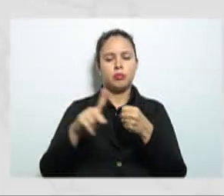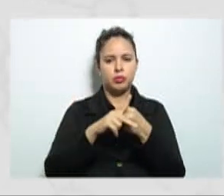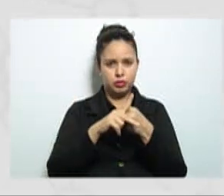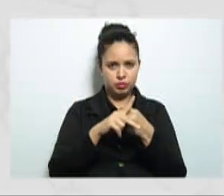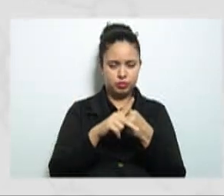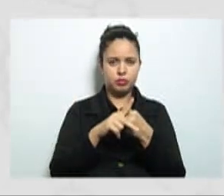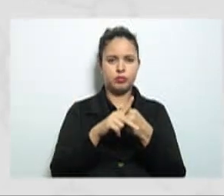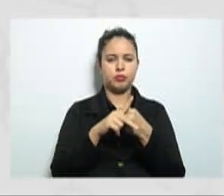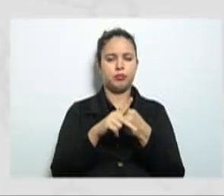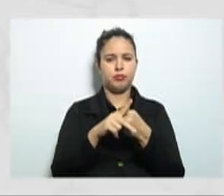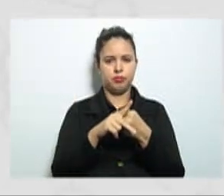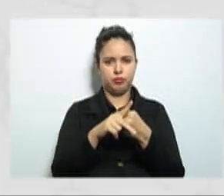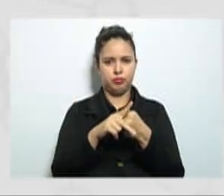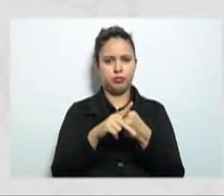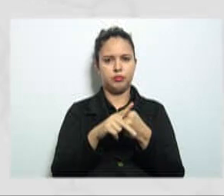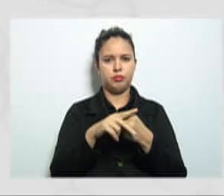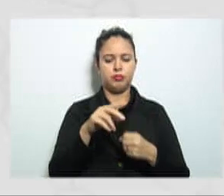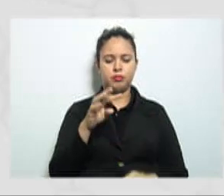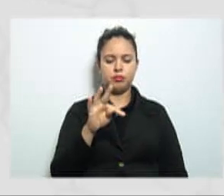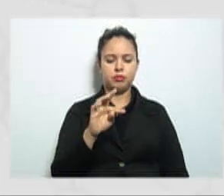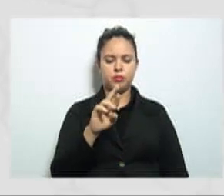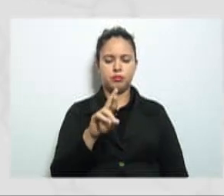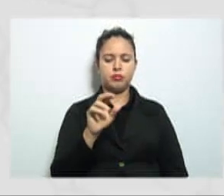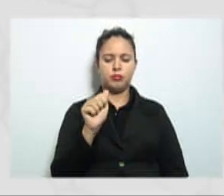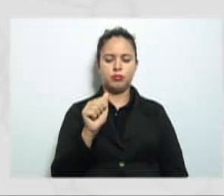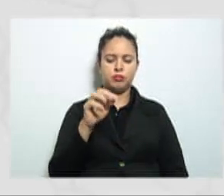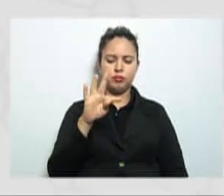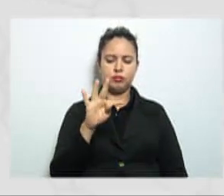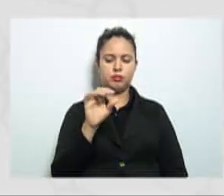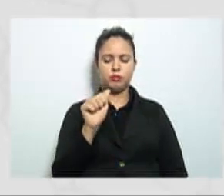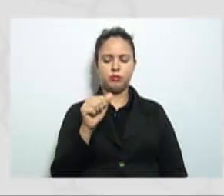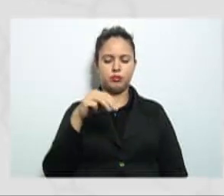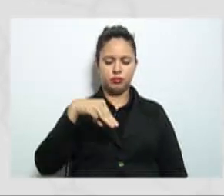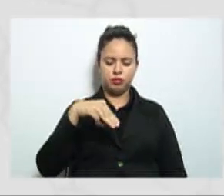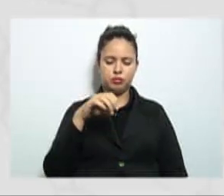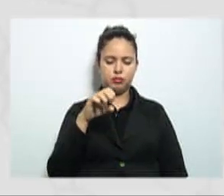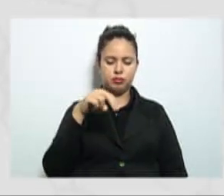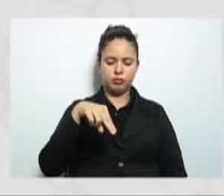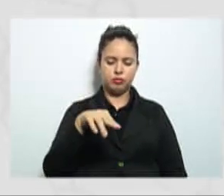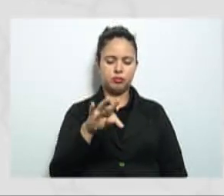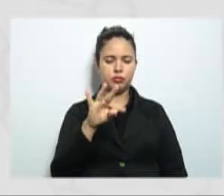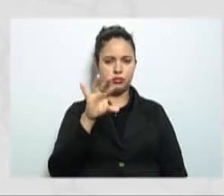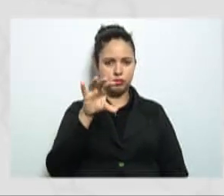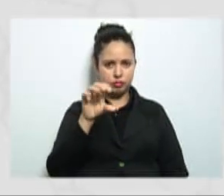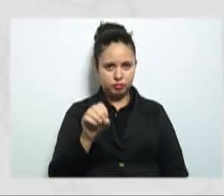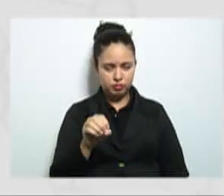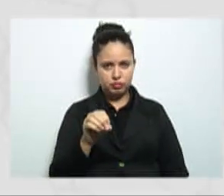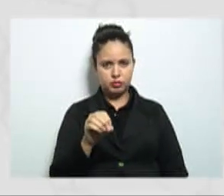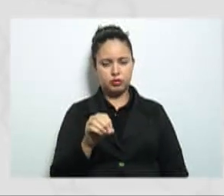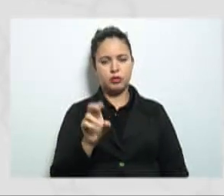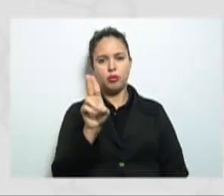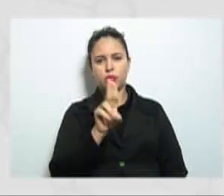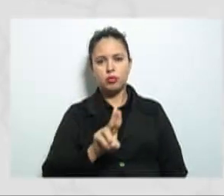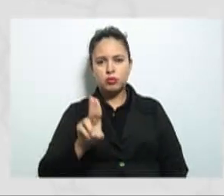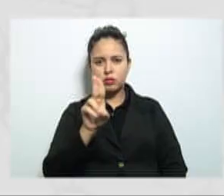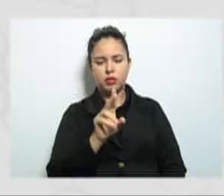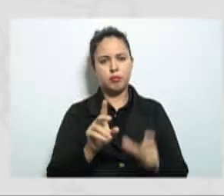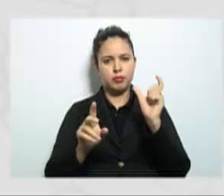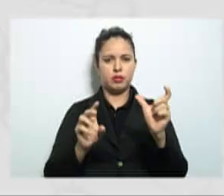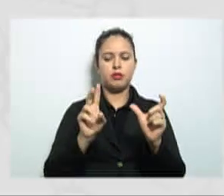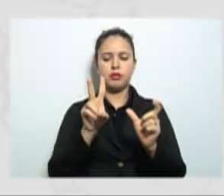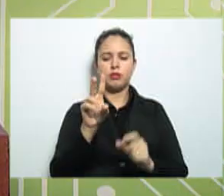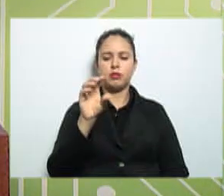quem eu estou falando. Eu não posso chamá-lo de você dentro do meu texto, né? Então, existe toda uma